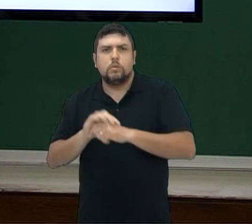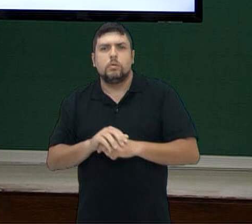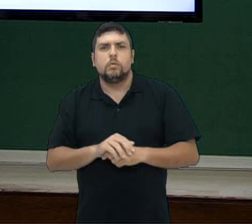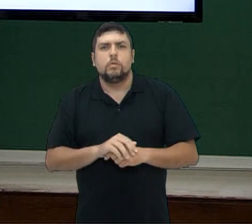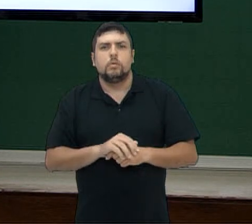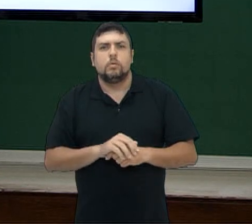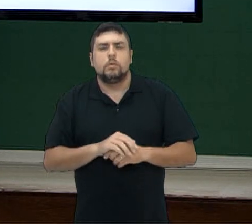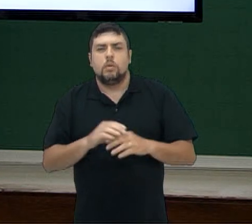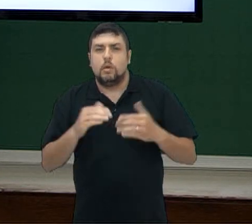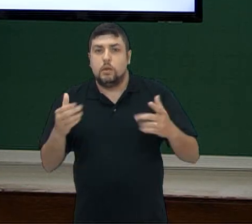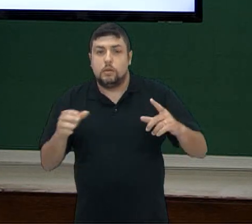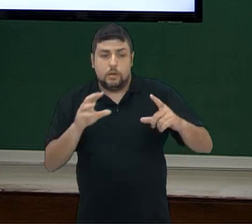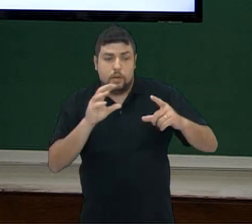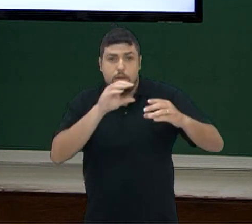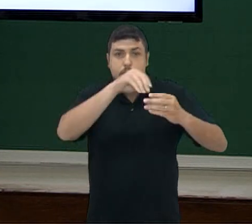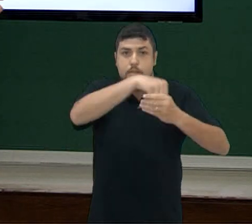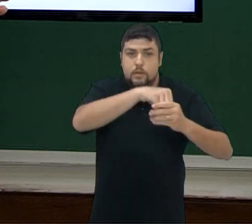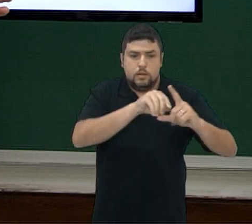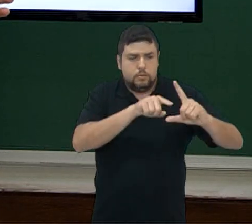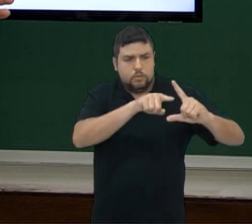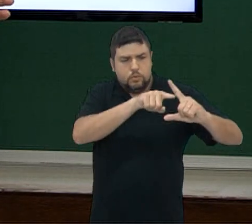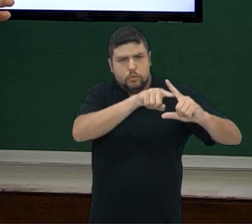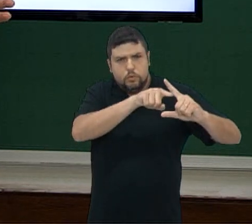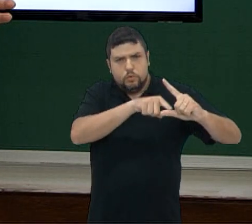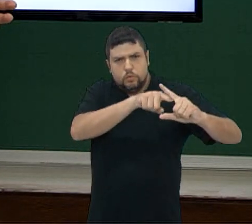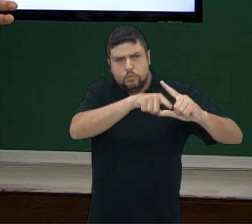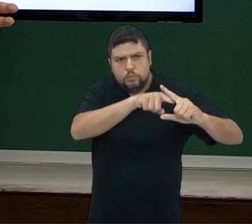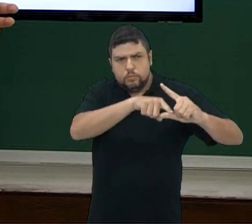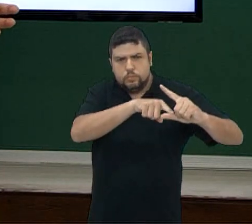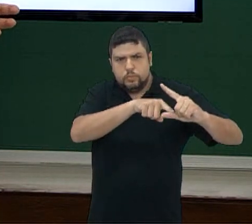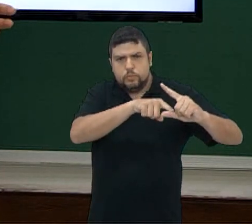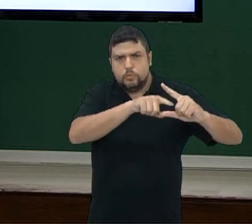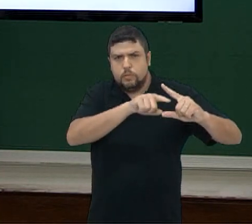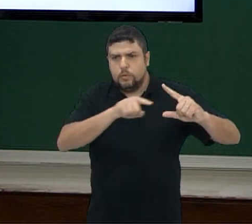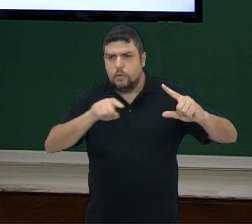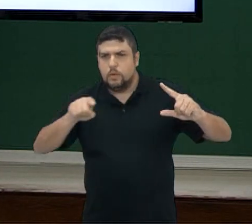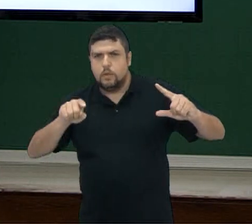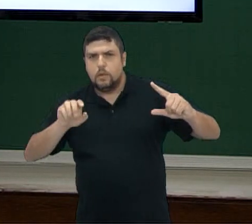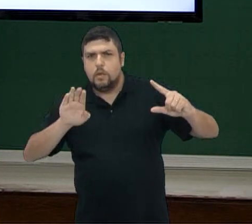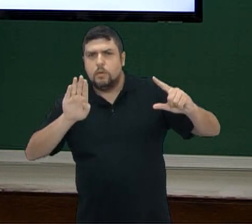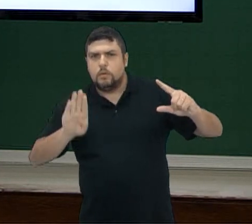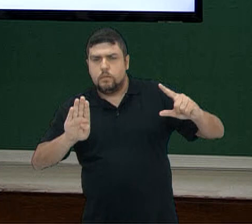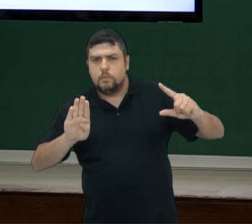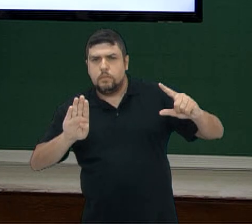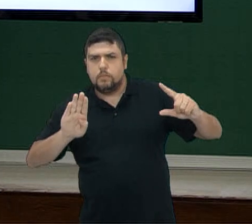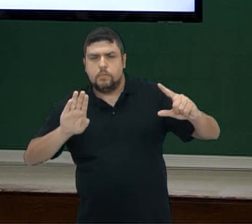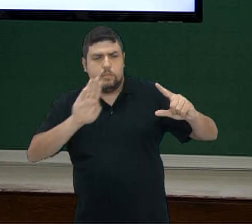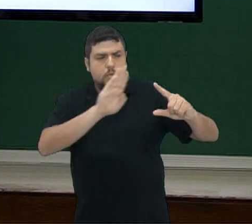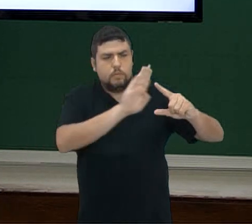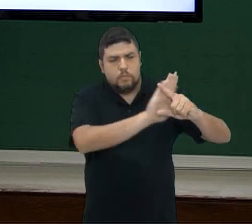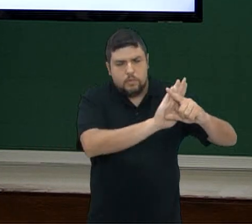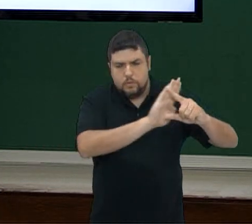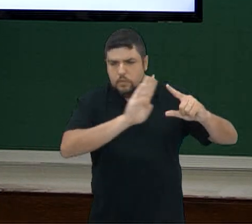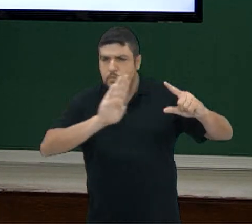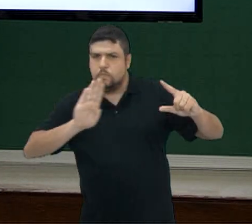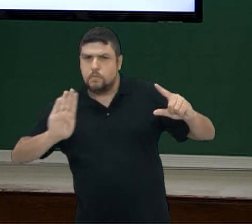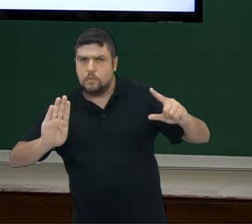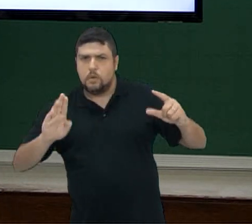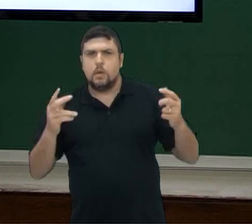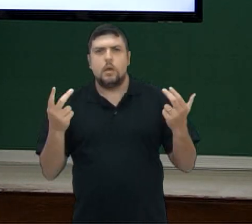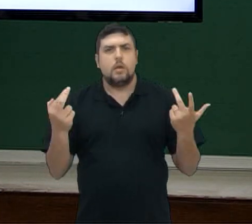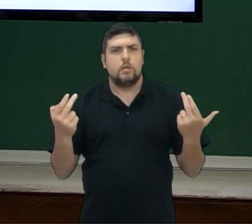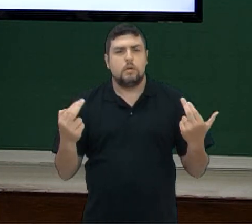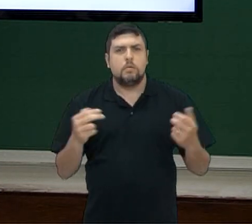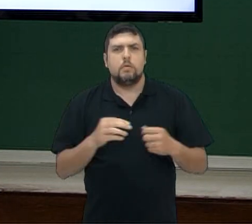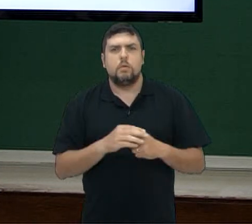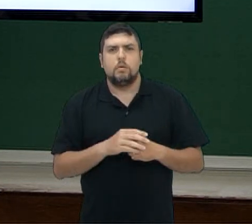tá? Então, o ângulo B é a mesma medida do ângulo B'. O ângulo A é a mesma medida do